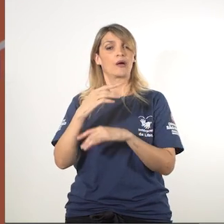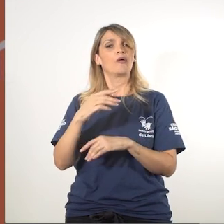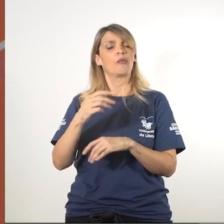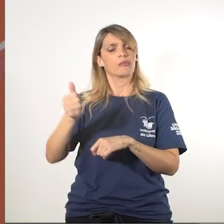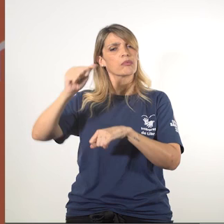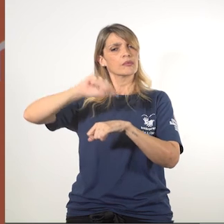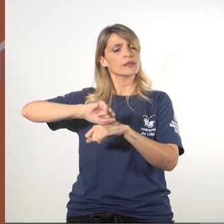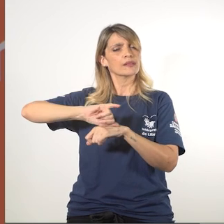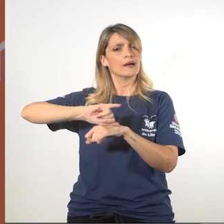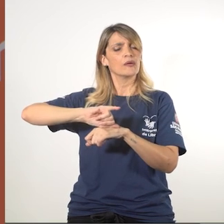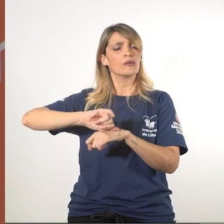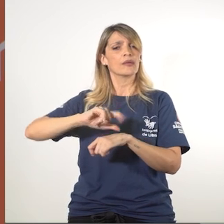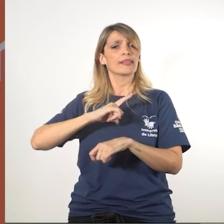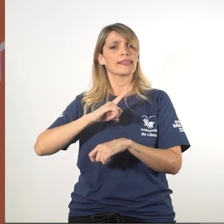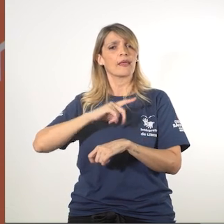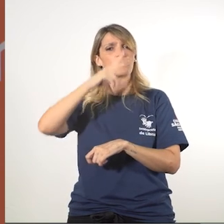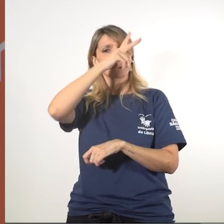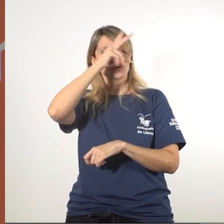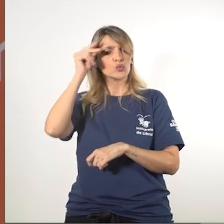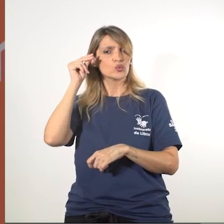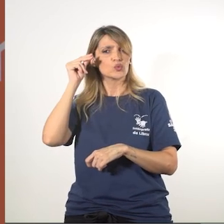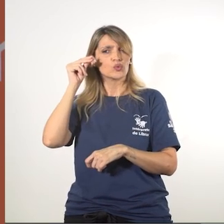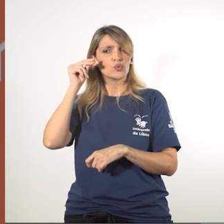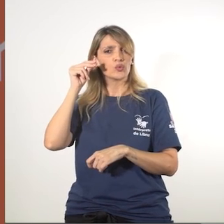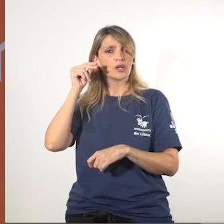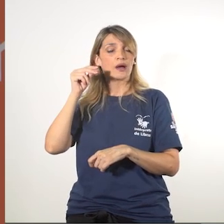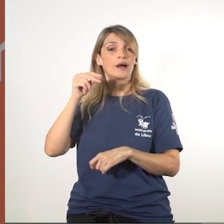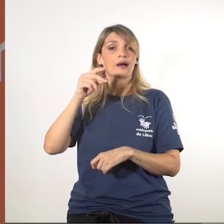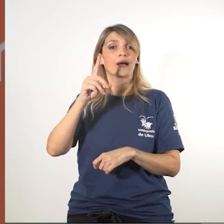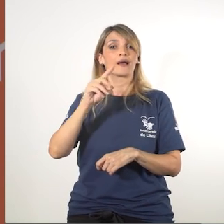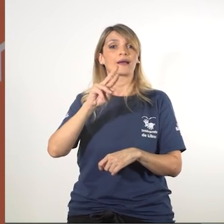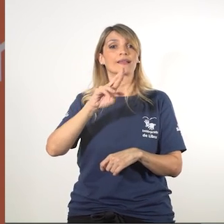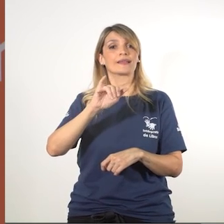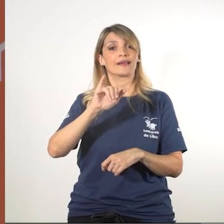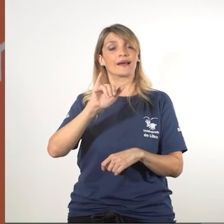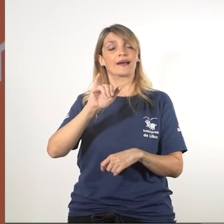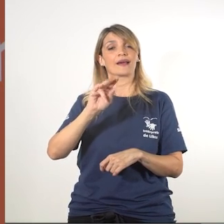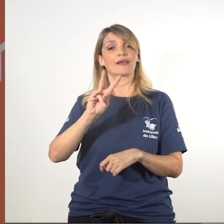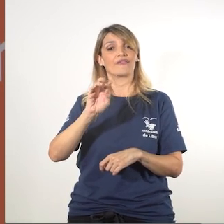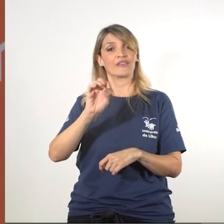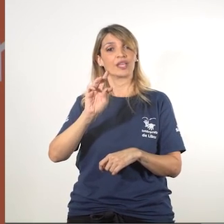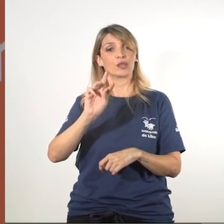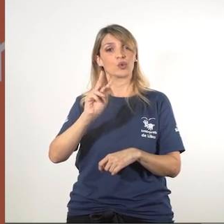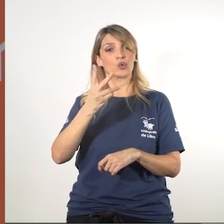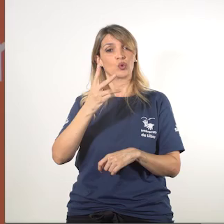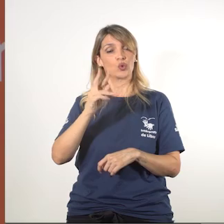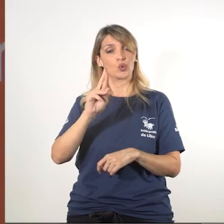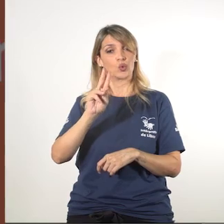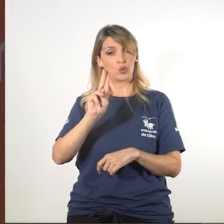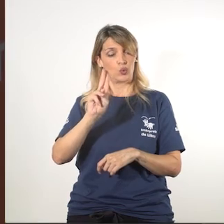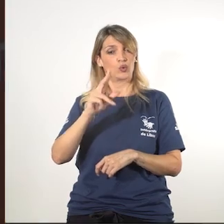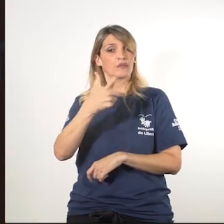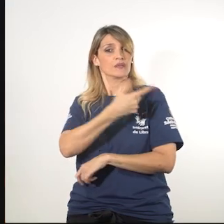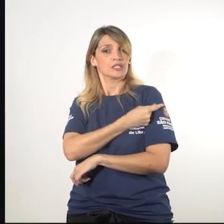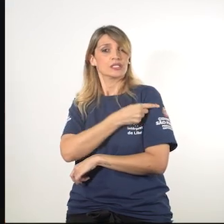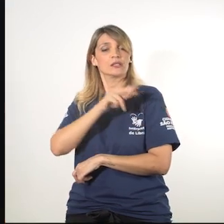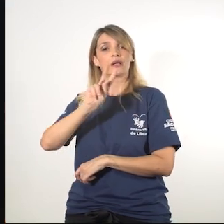da Prefeitura utilizar os pontos de drive-thrus na campanha contra a influenza, nem que seja mais para frente?